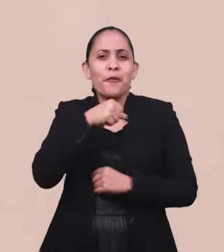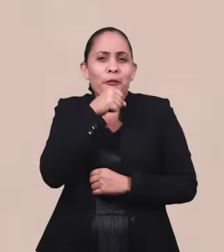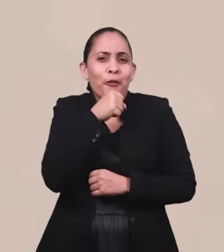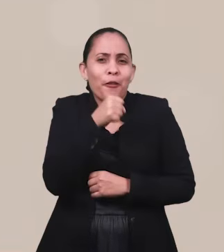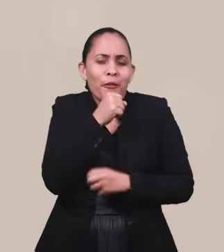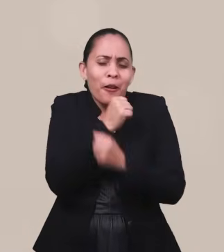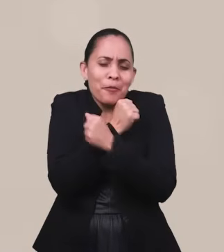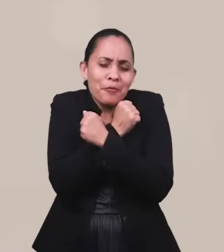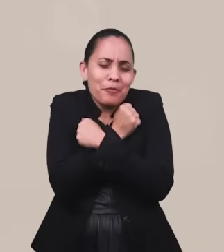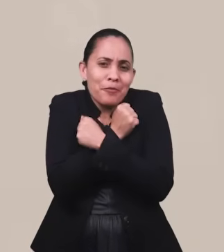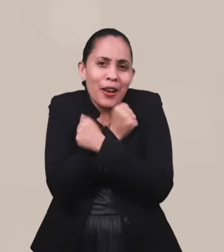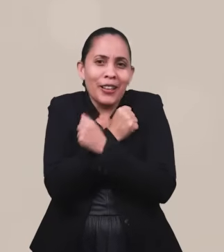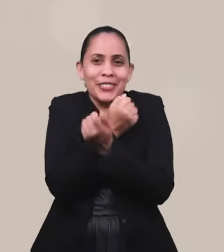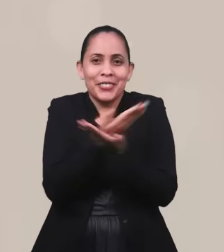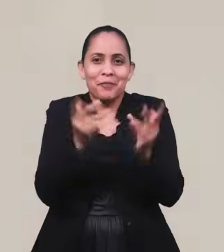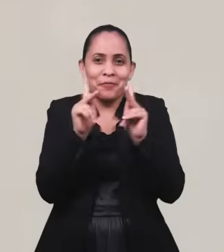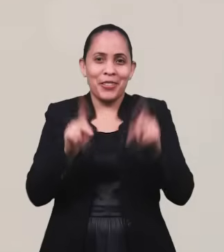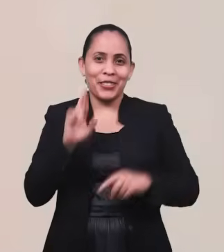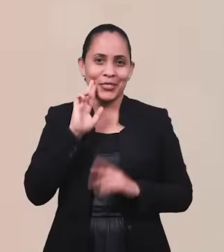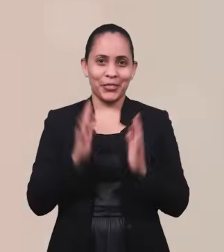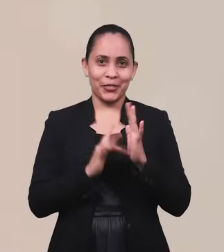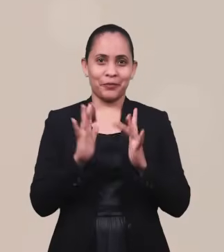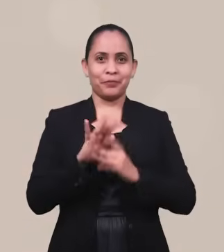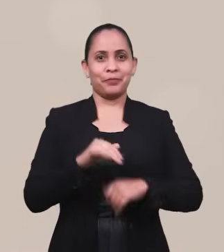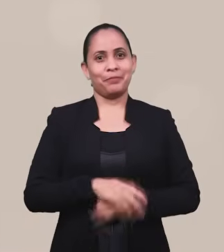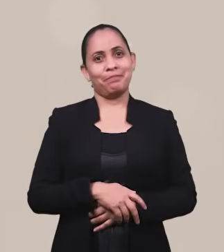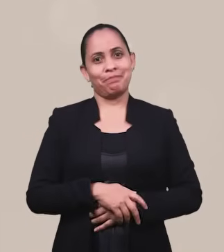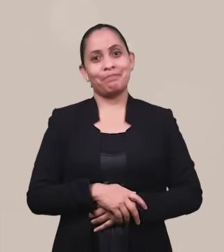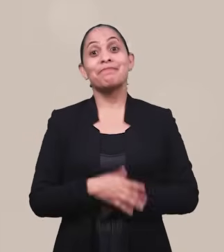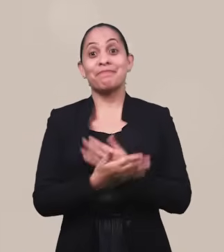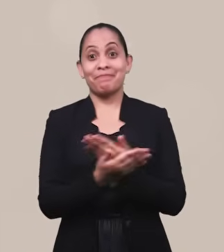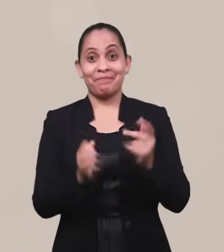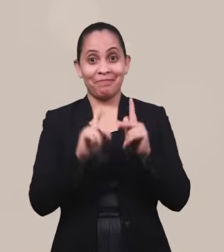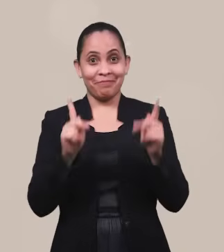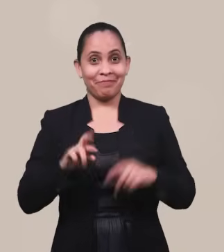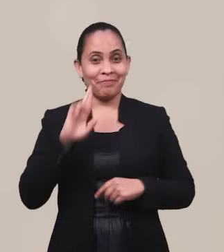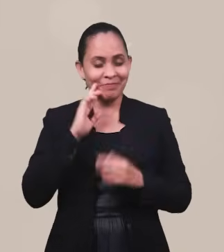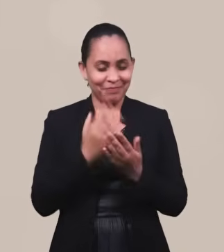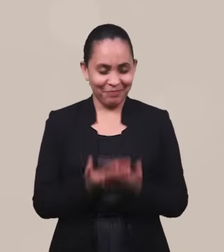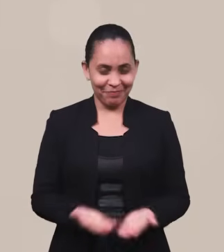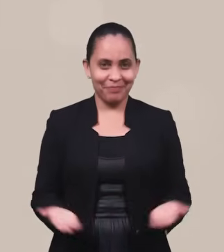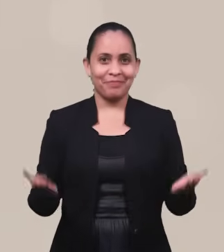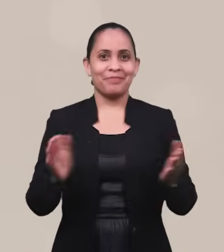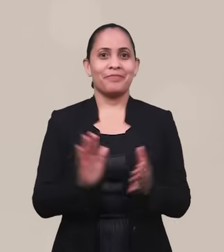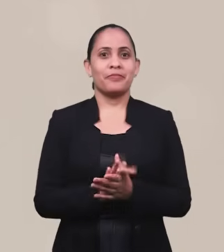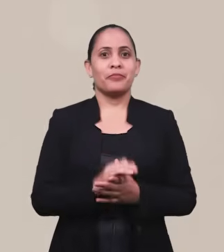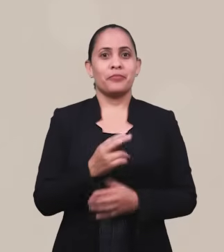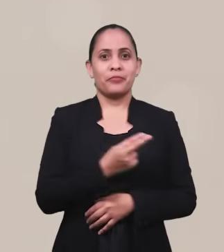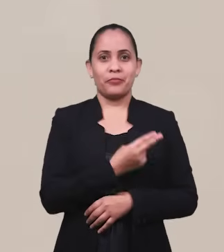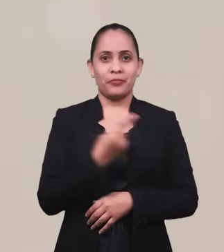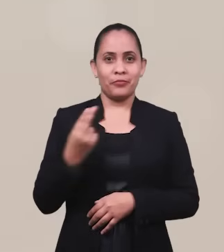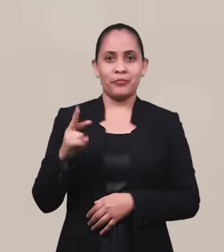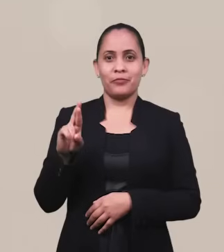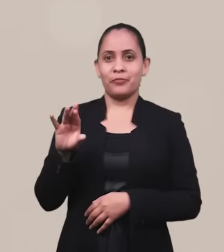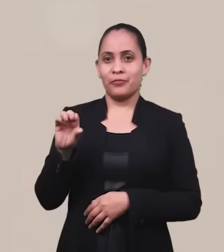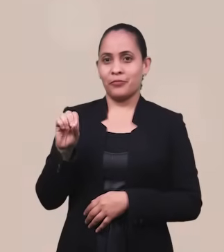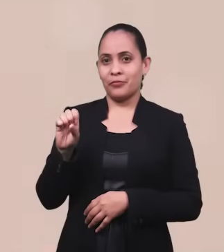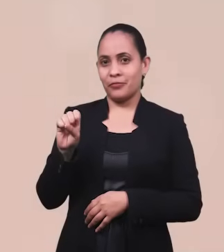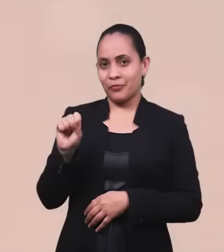vó. A paz do Senhor Jesus. A paz do Senhor, irmã. Meu nome é